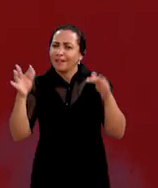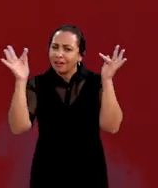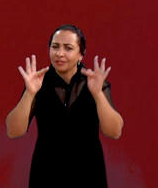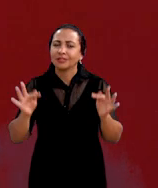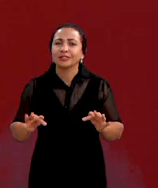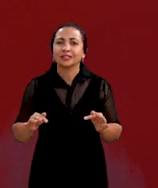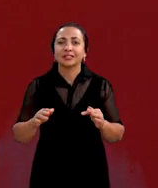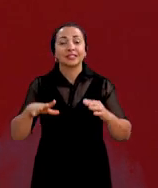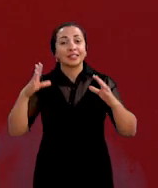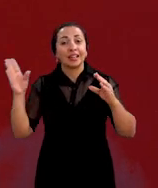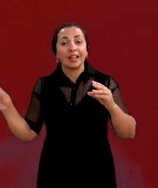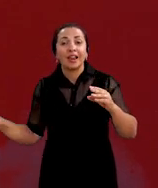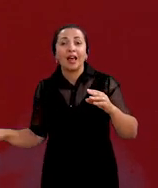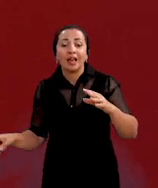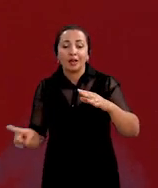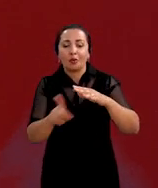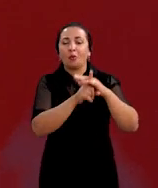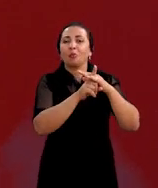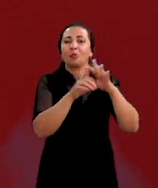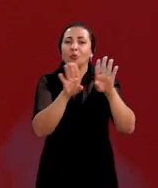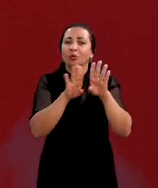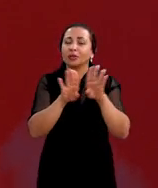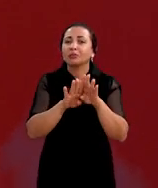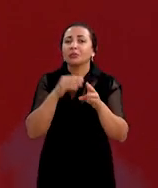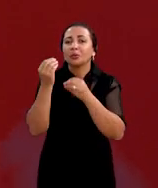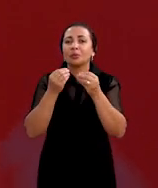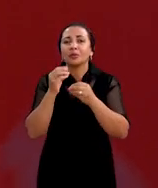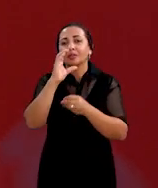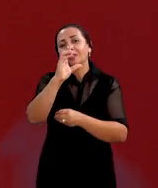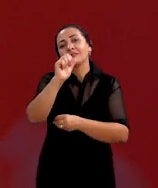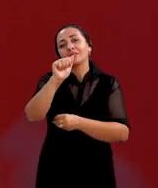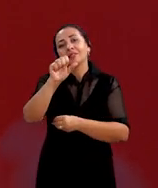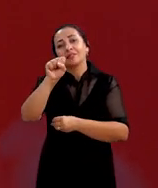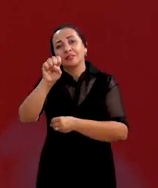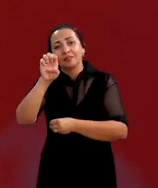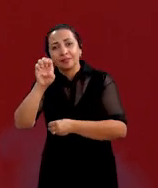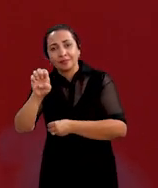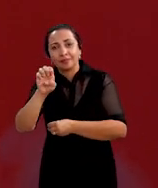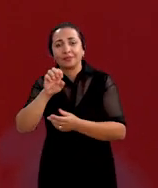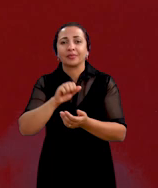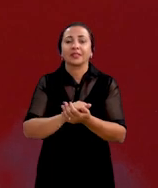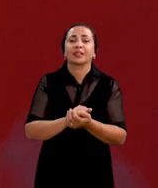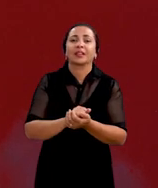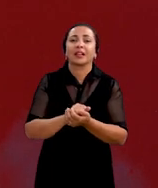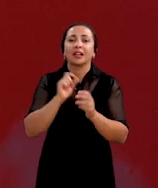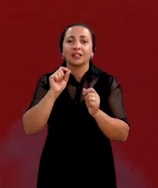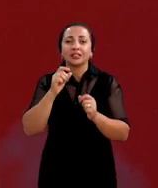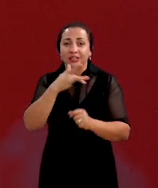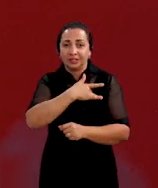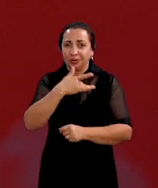tão satisfeita com a solução que ela incorporou esse como sendo o case de